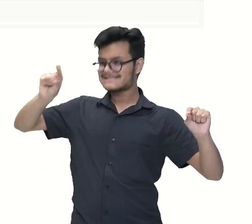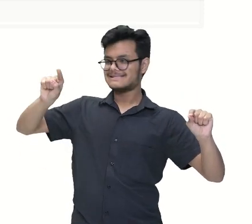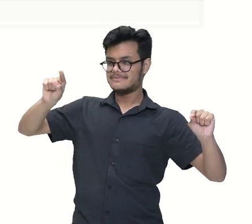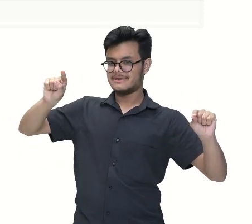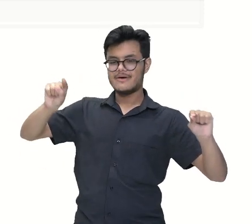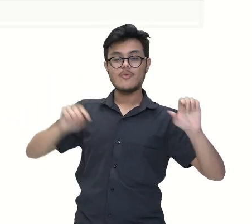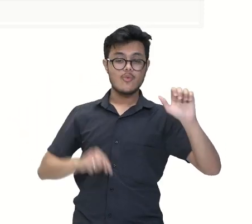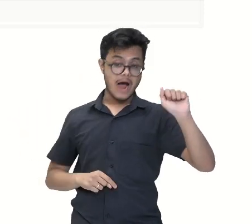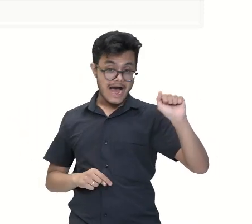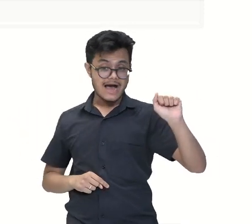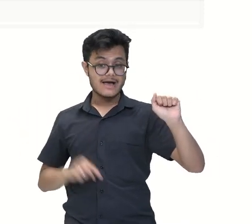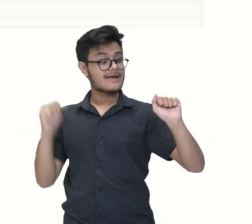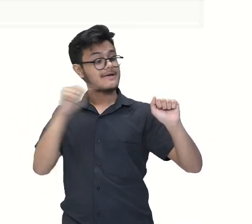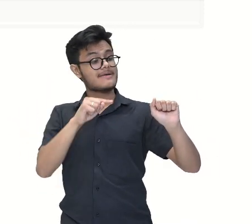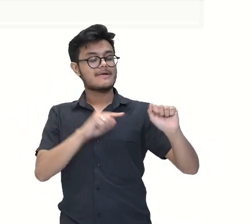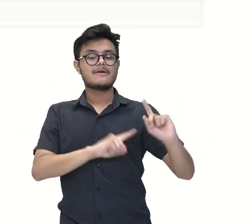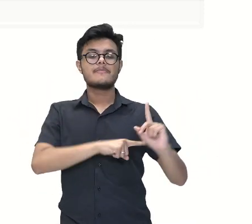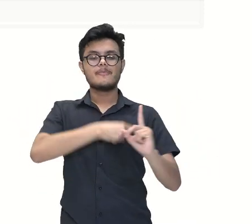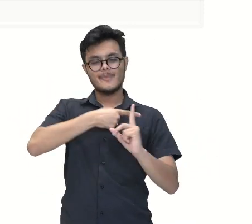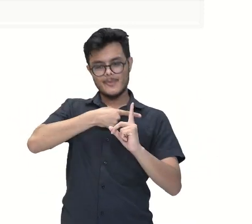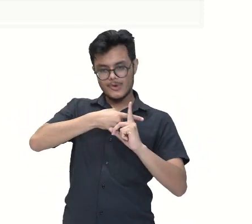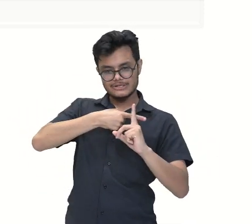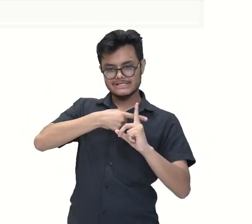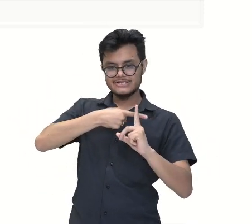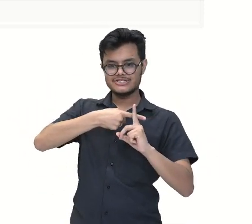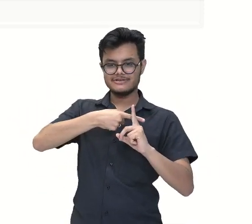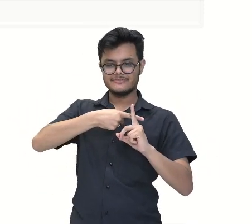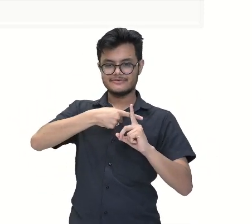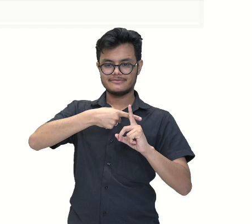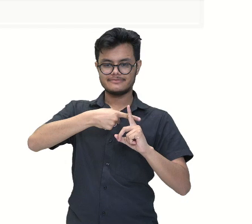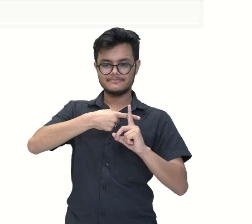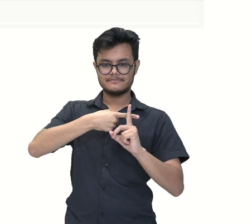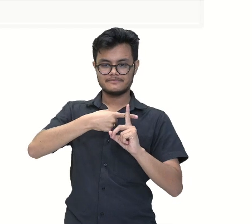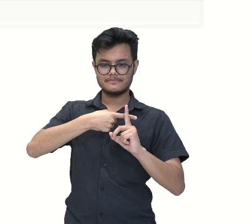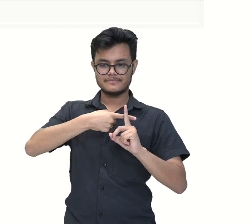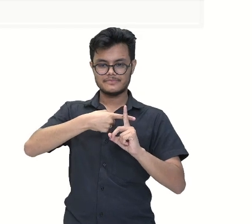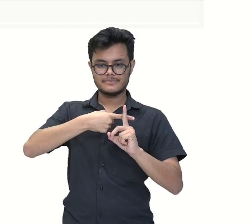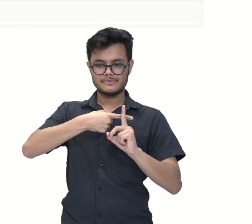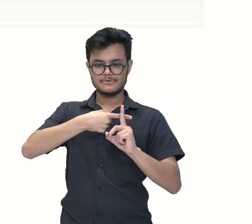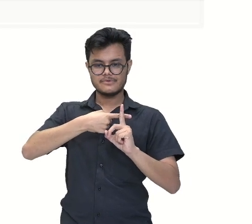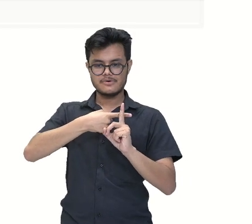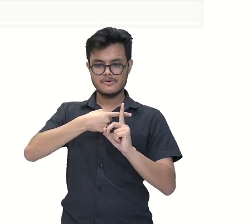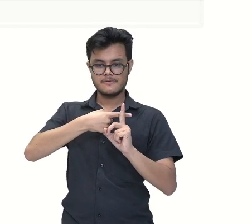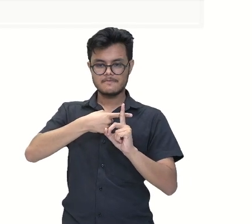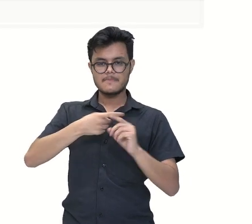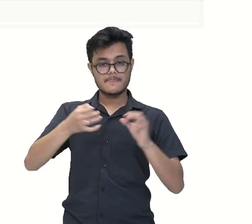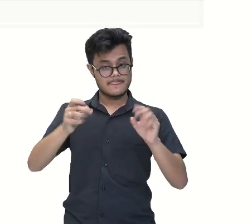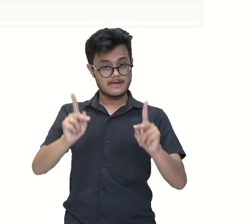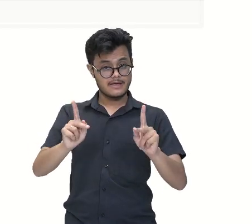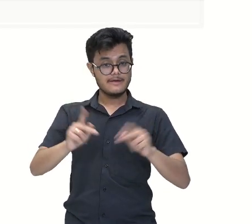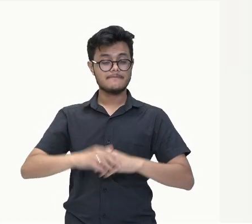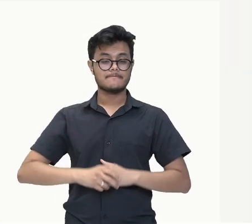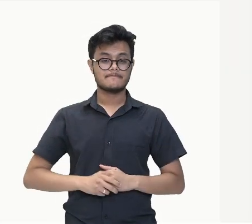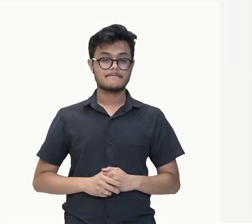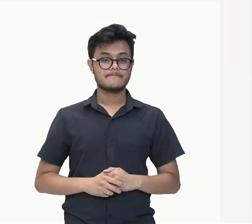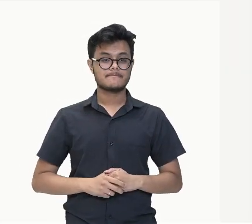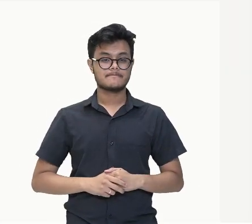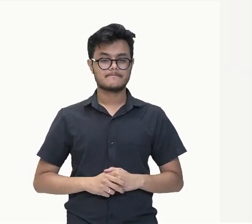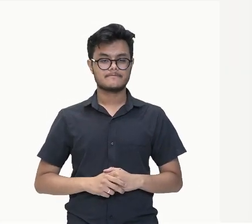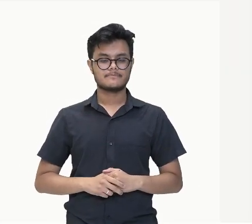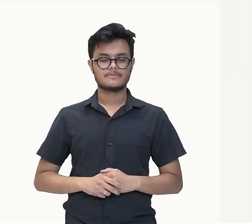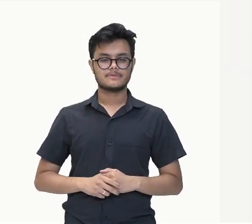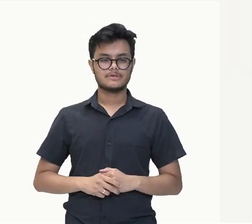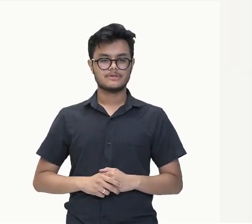A, ele será positivo. Tudo bem? Tranquilo até aí? Vamos seguindo.